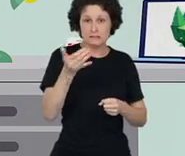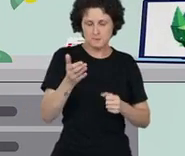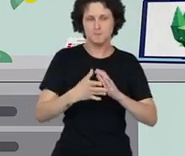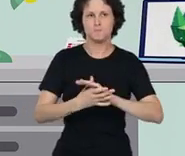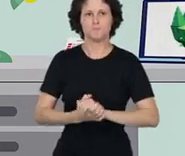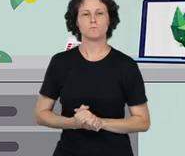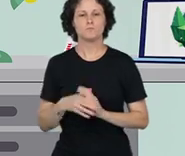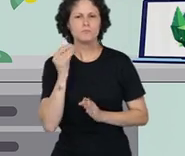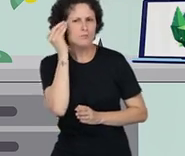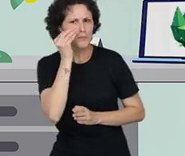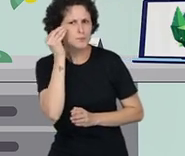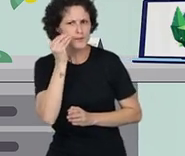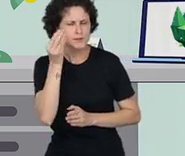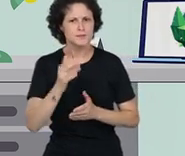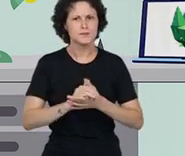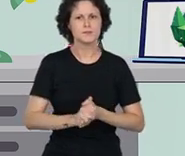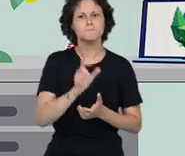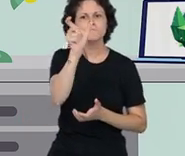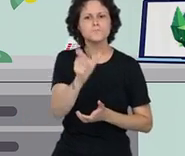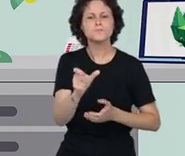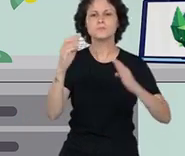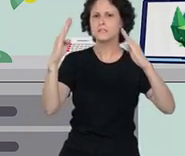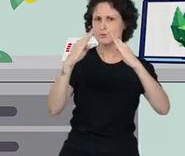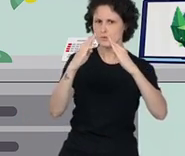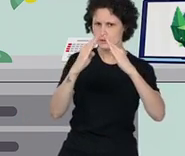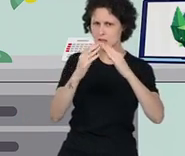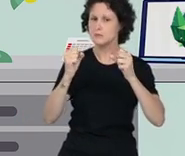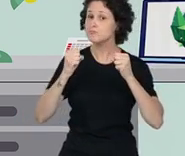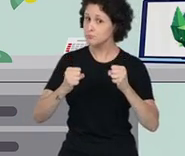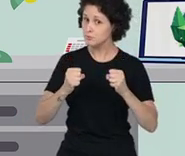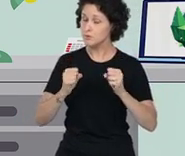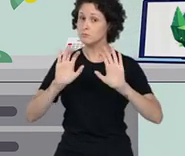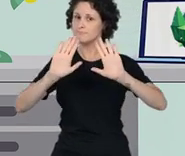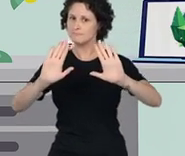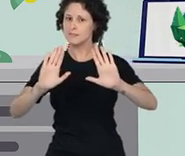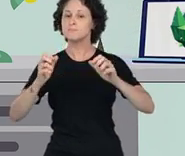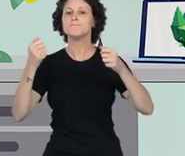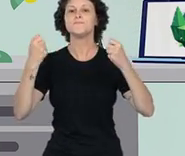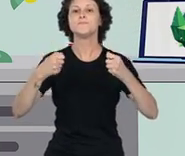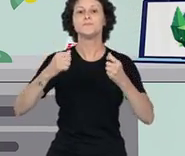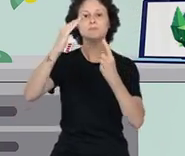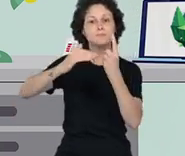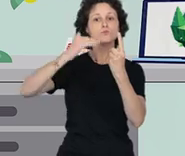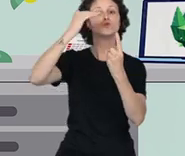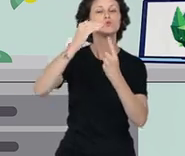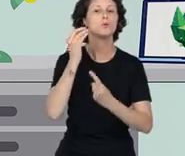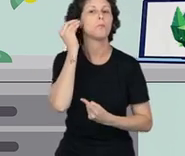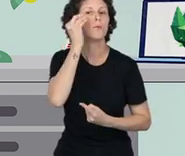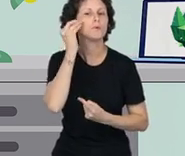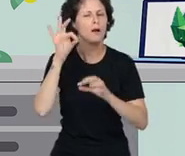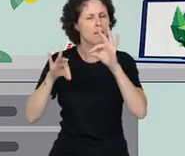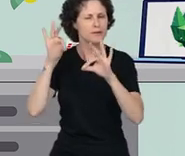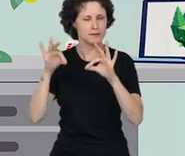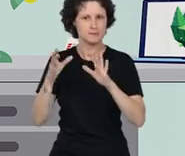intemperismo, vamos fazer uma experiência. Bom, se você for fazer essa experiência também, lembre-se de pedir ajuda a um adulto, ok? Vamos